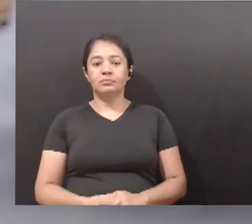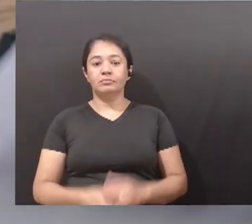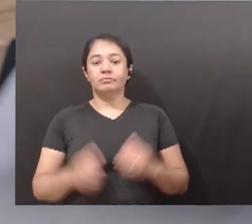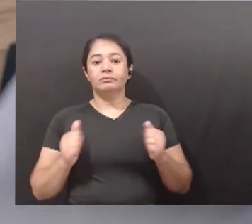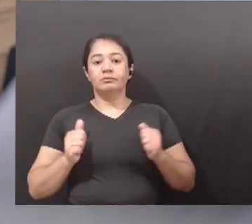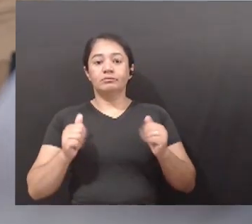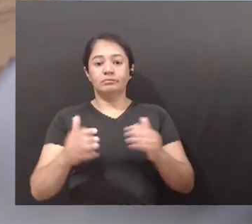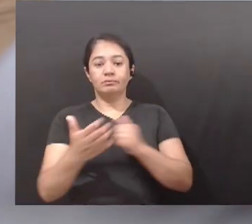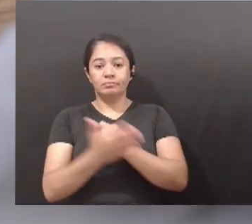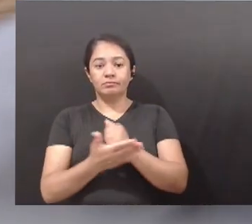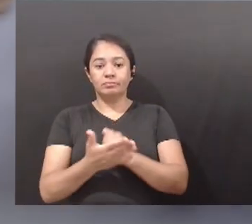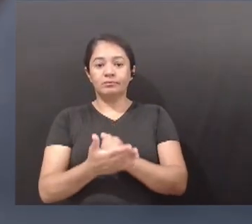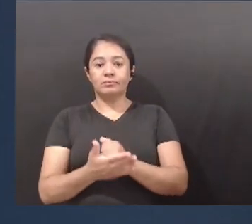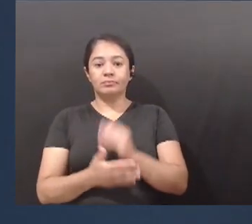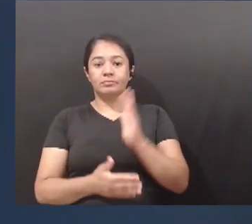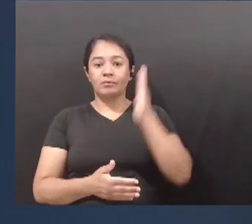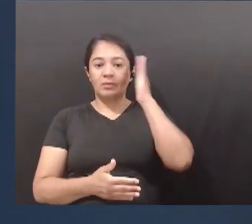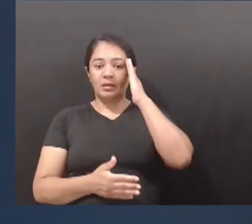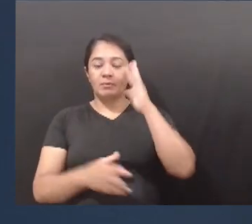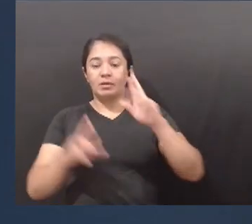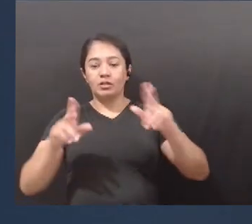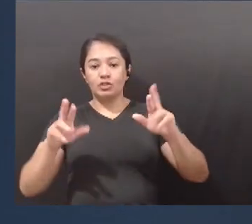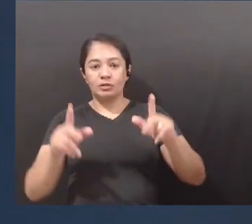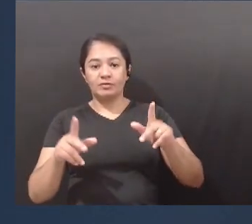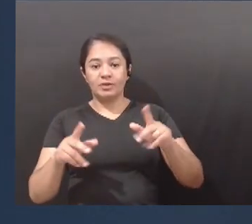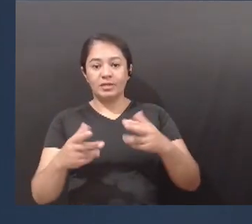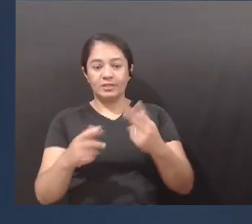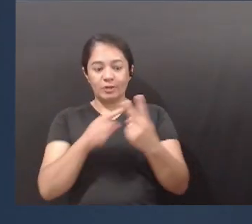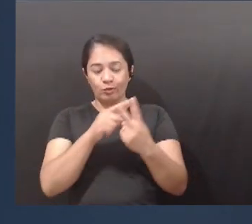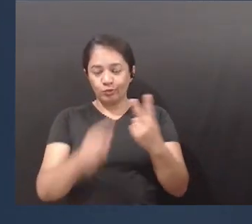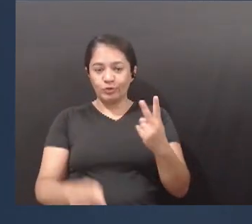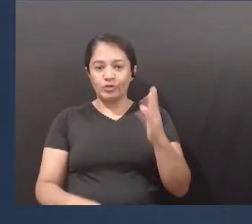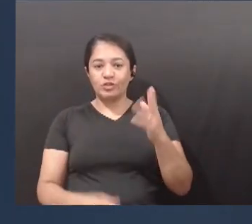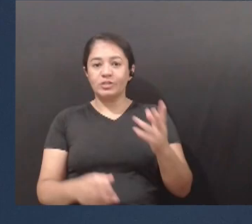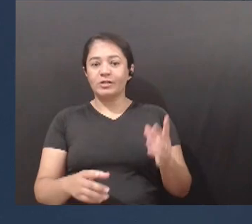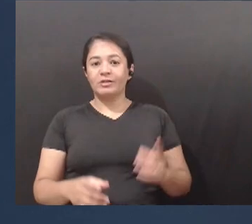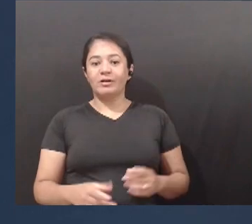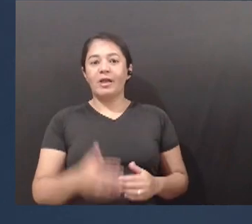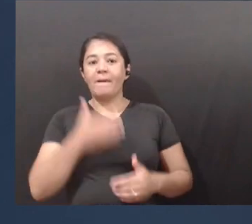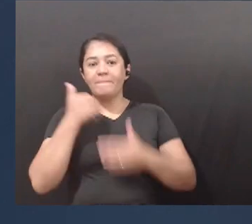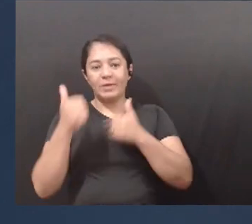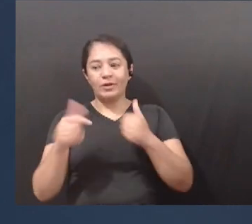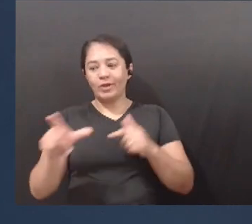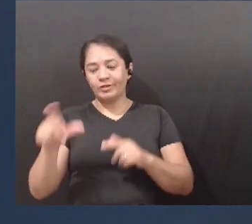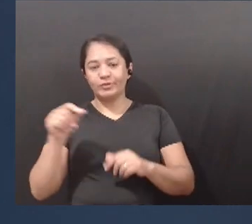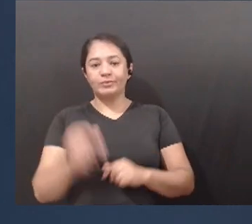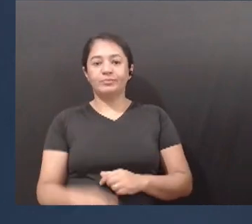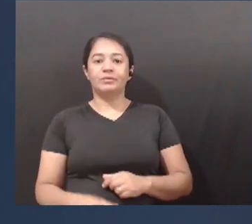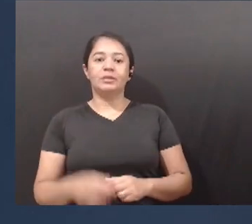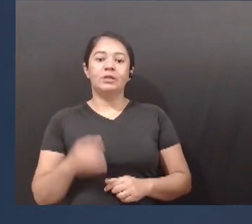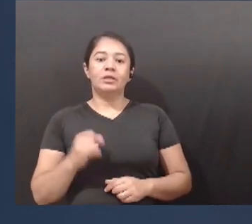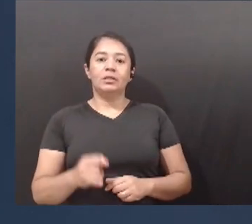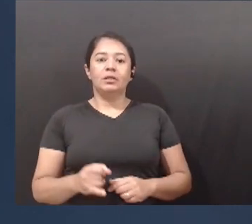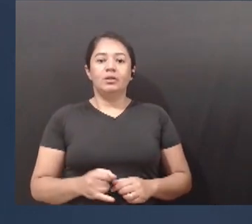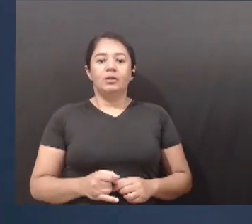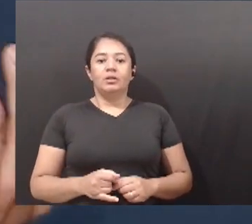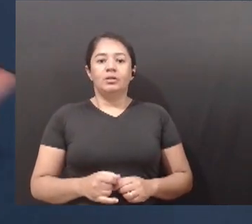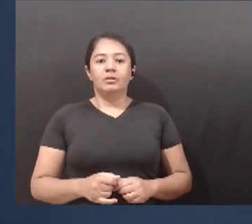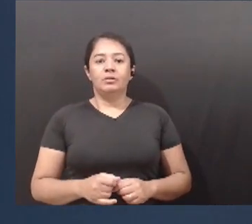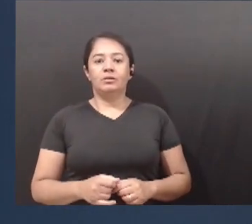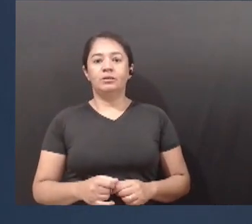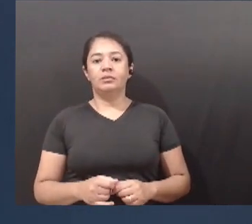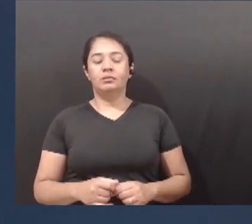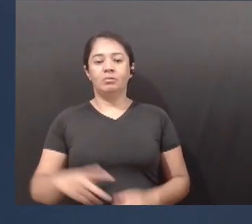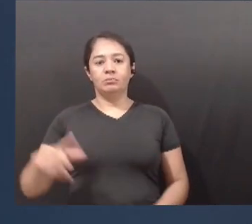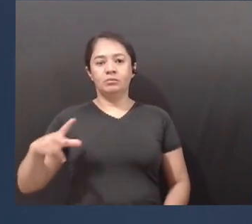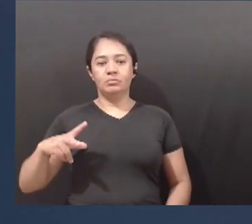sabendo diferenciar essas duas coisas, ela já consegue direcionar muito melhor a escolha dela. Por exemplo, se é algo que é realmente pessoal, um sonho, como você